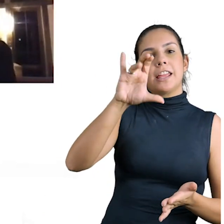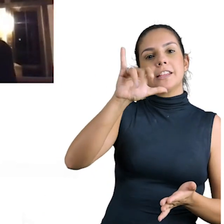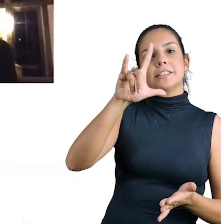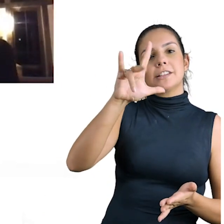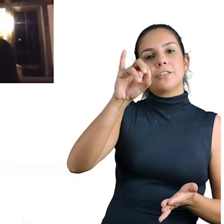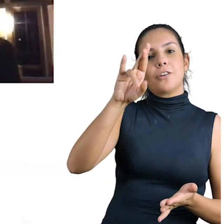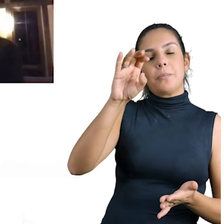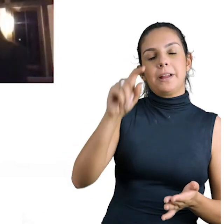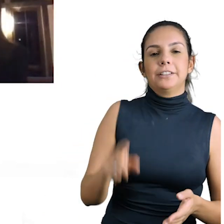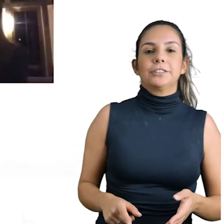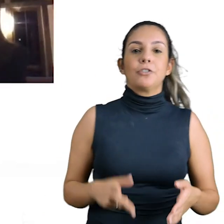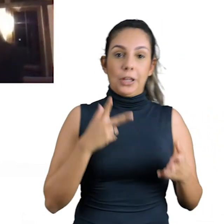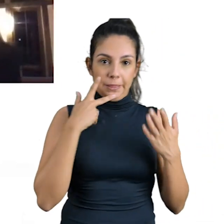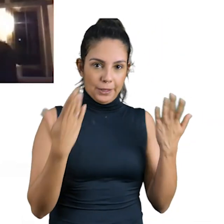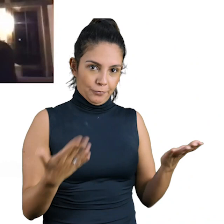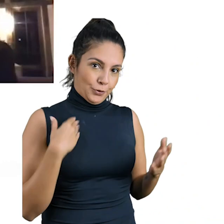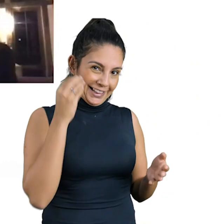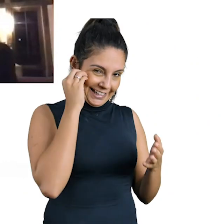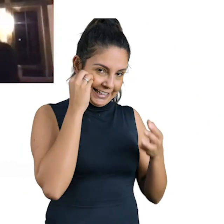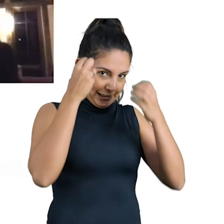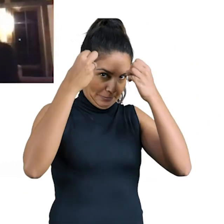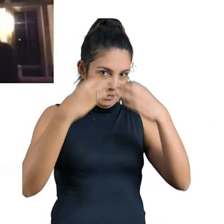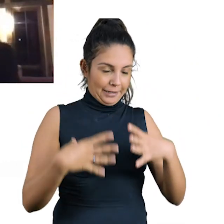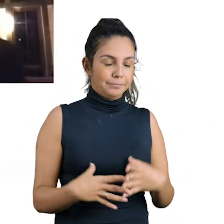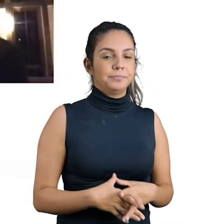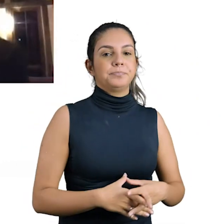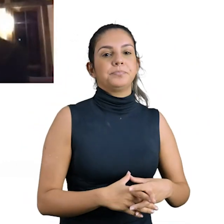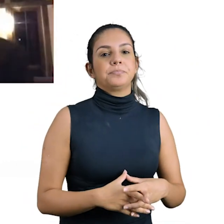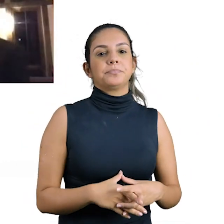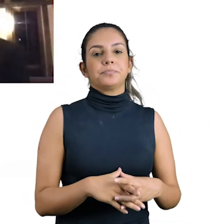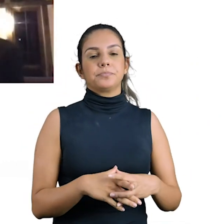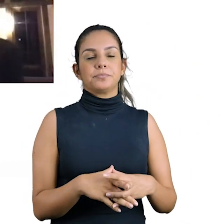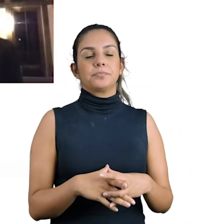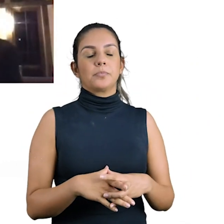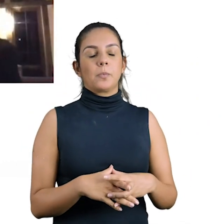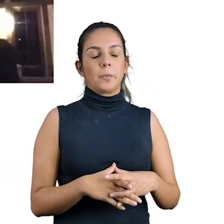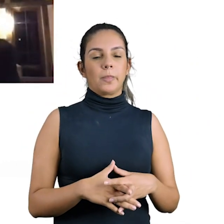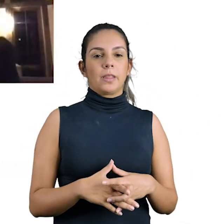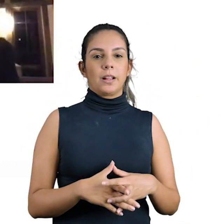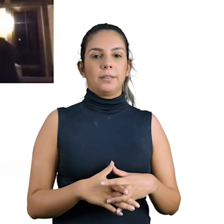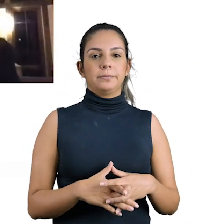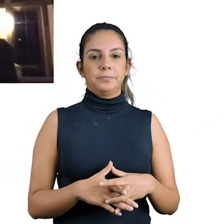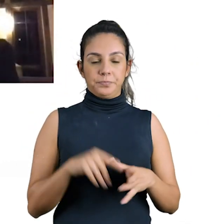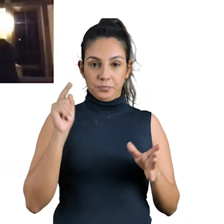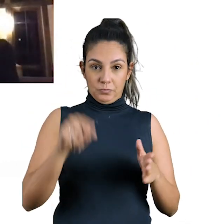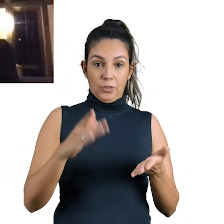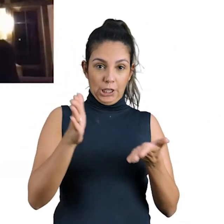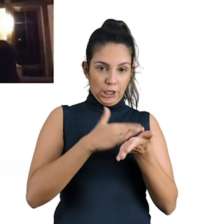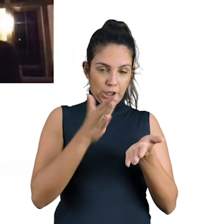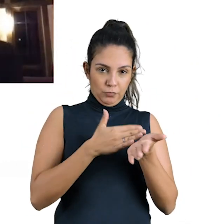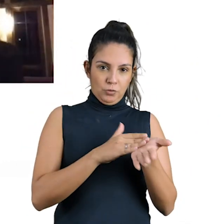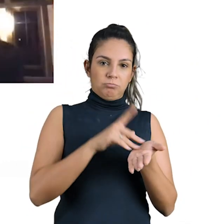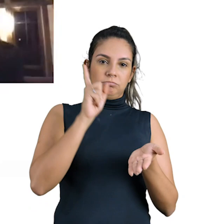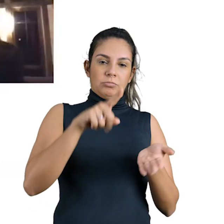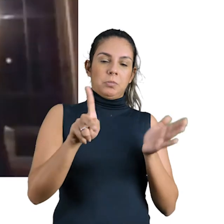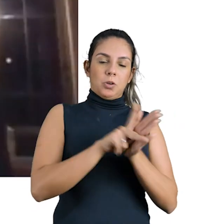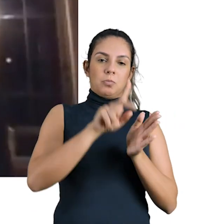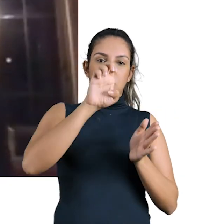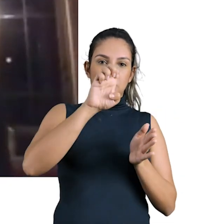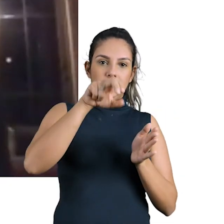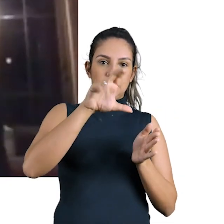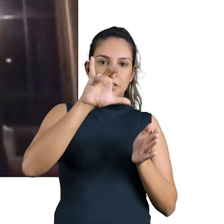Fala disso. Então vamos lá, vamos tentar, né? Bom, essa enciclopédia é uma enciclopédia que eu